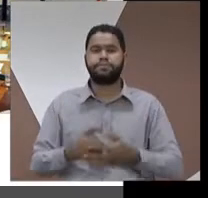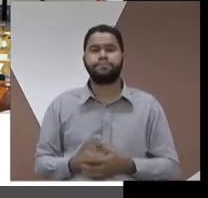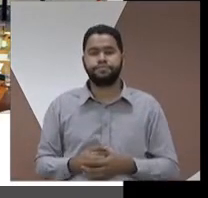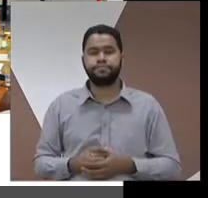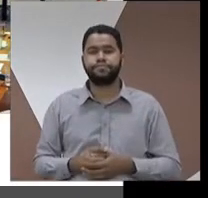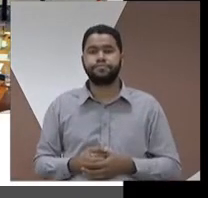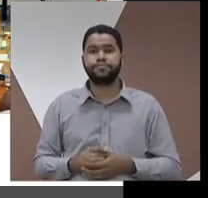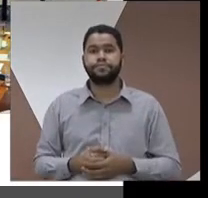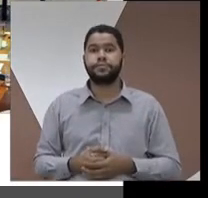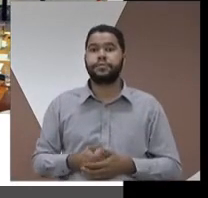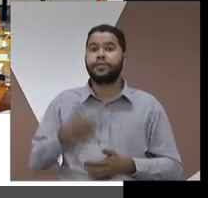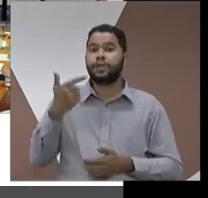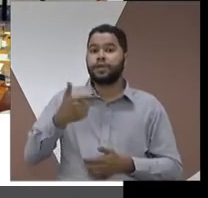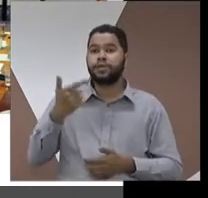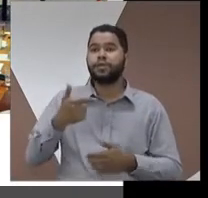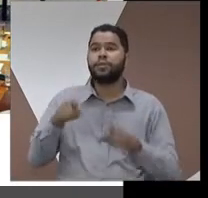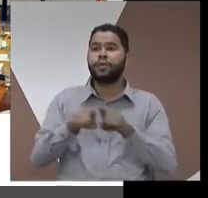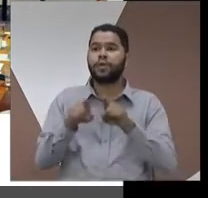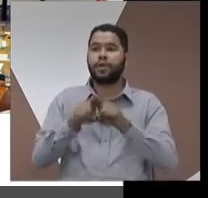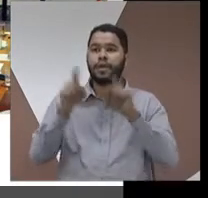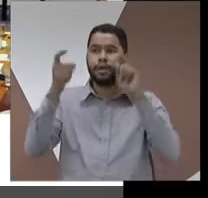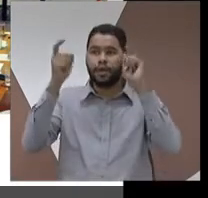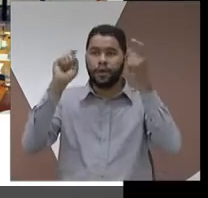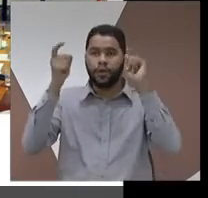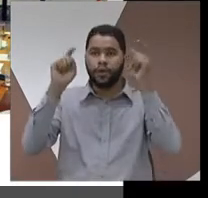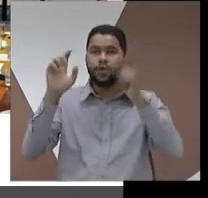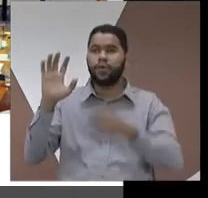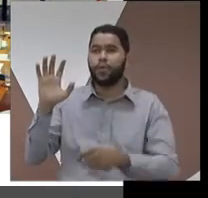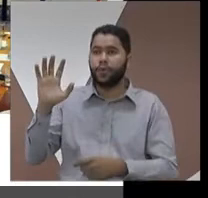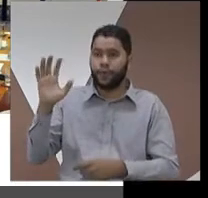As segundas reuniões de alinhamento ocorreram